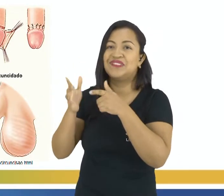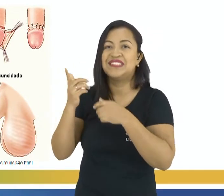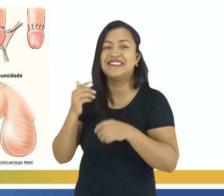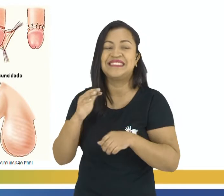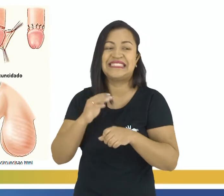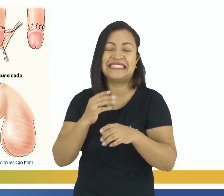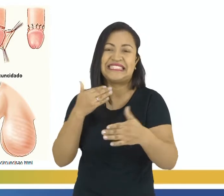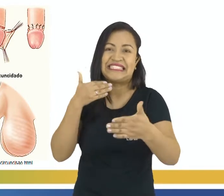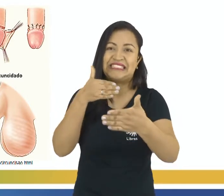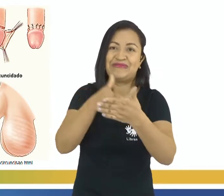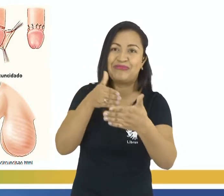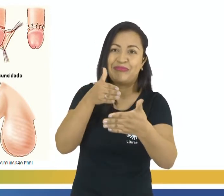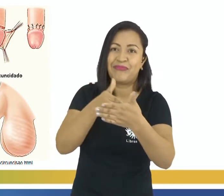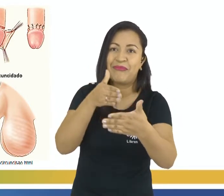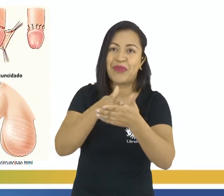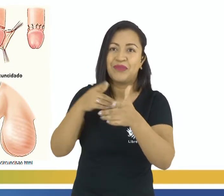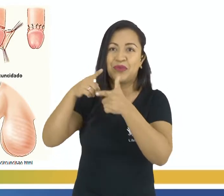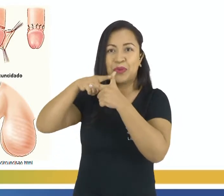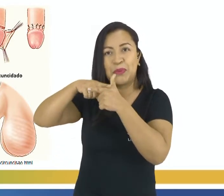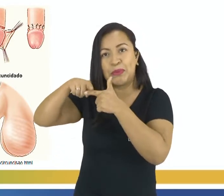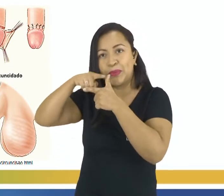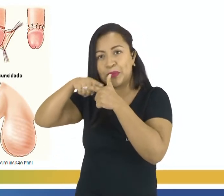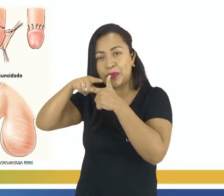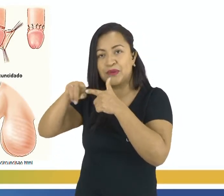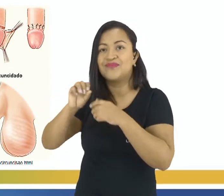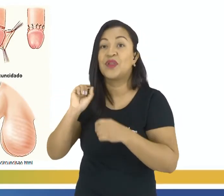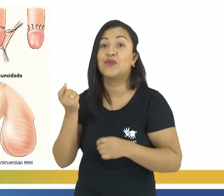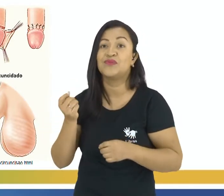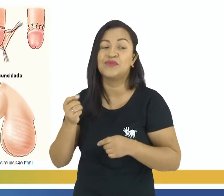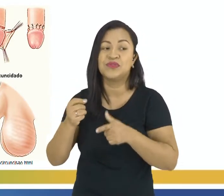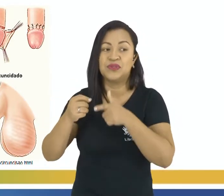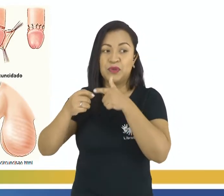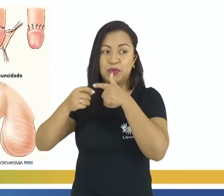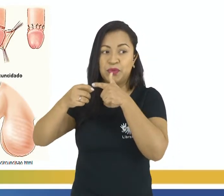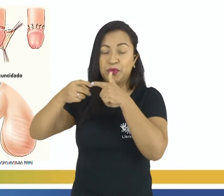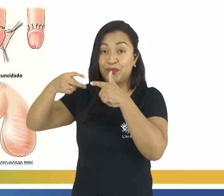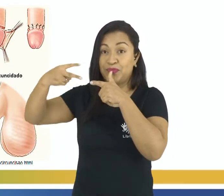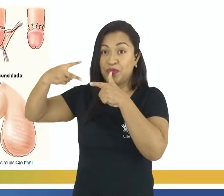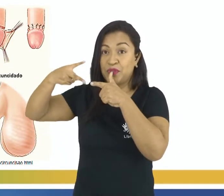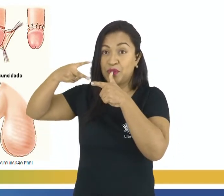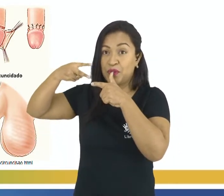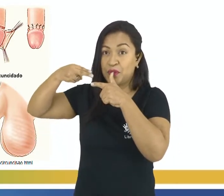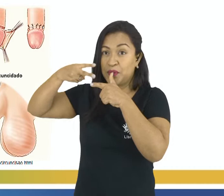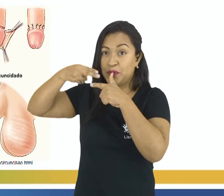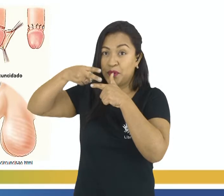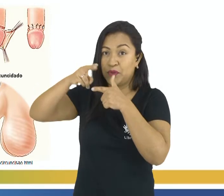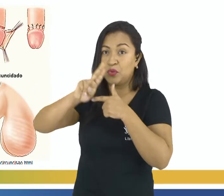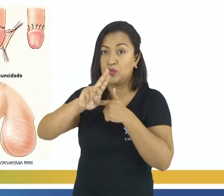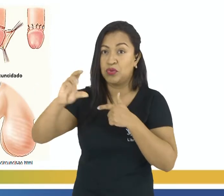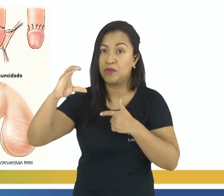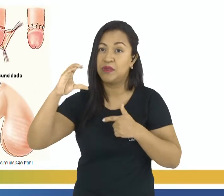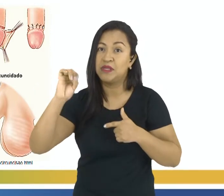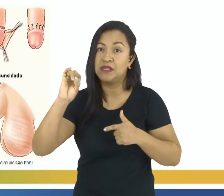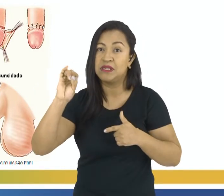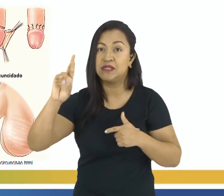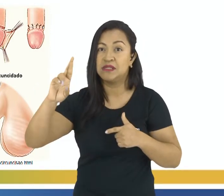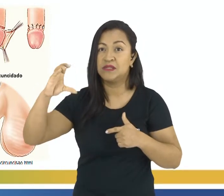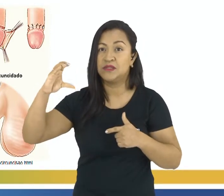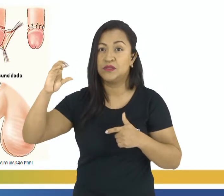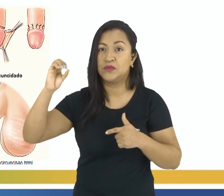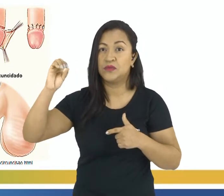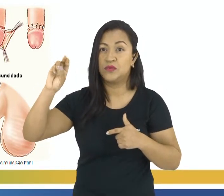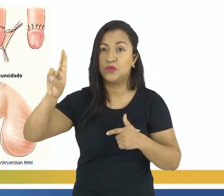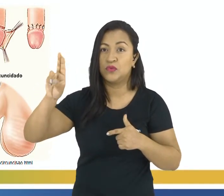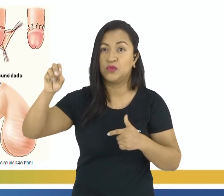higienização. Então, o que é feito? É feita uma cirurgia, que nós chamamos de circuncisão, onde é feito um corte na